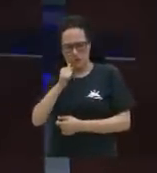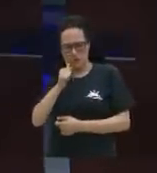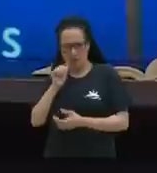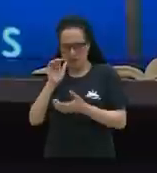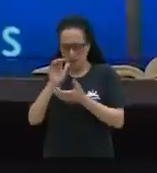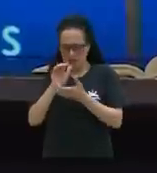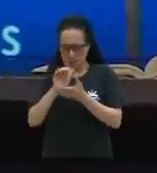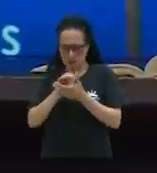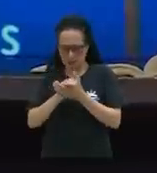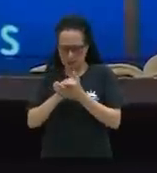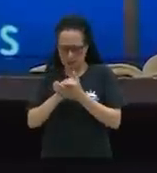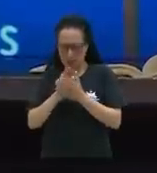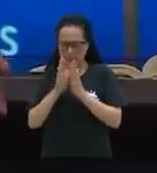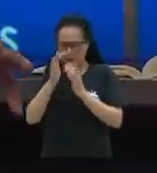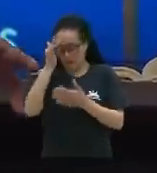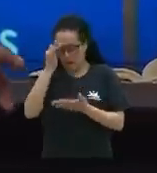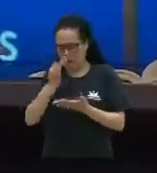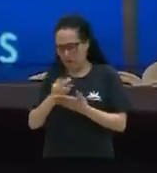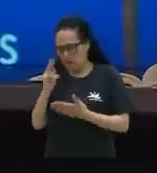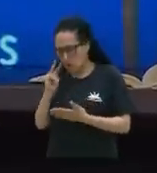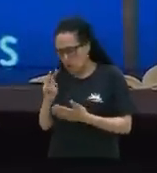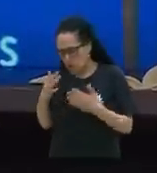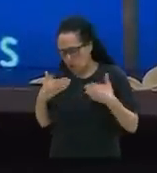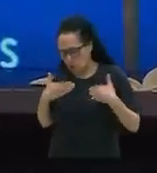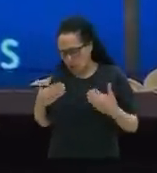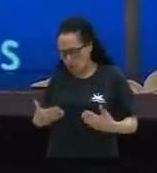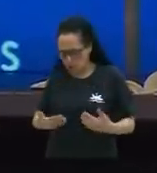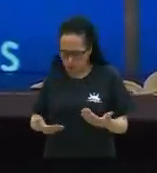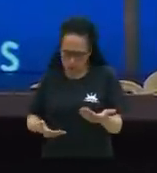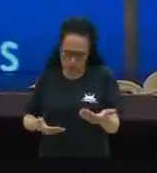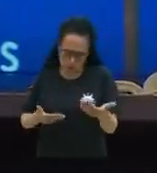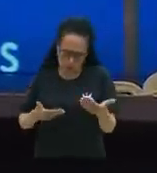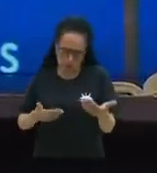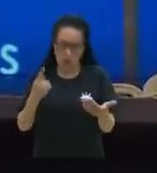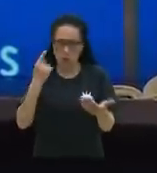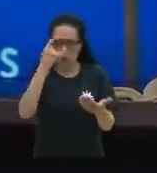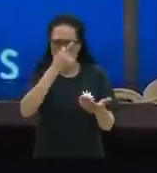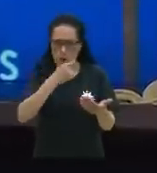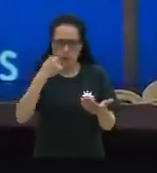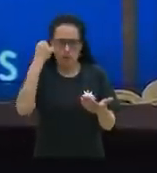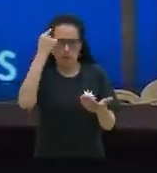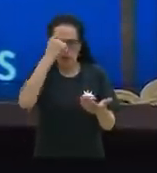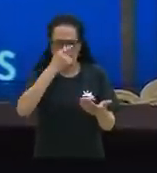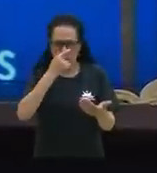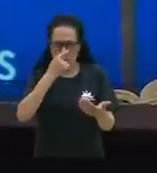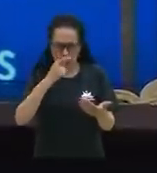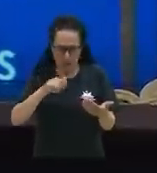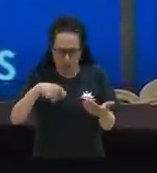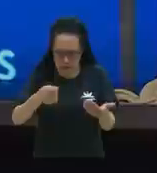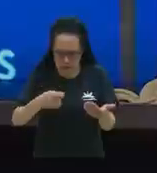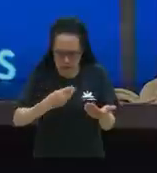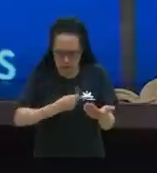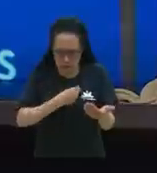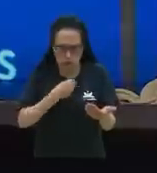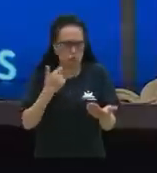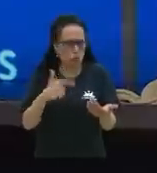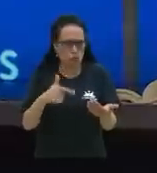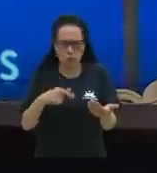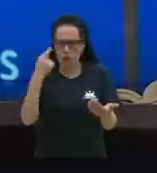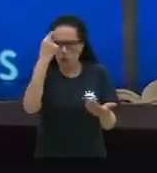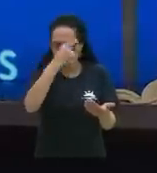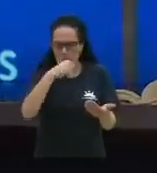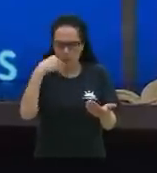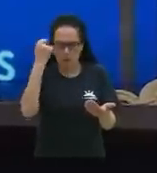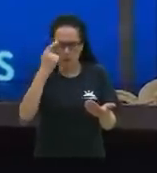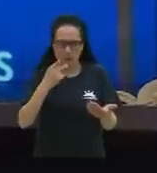olhou para aquele corpinho sem vida, mais de uma hora sem respirar ou sem sinais vitais. E ela